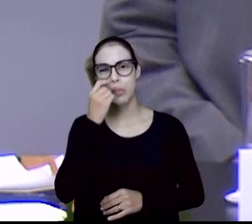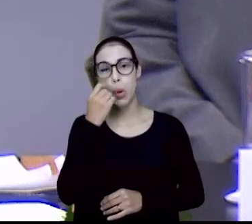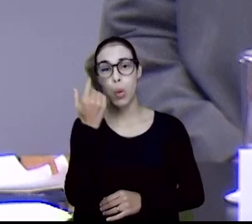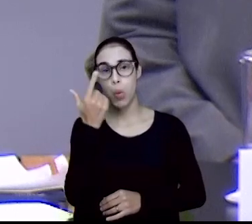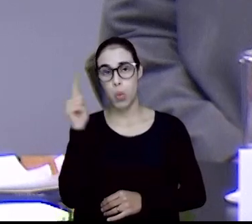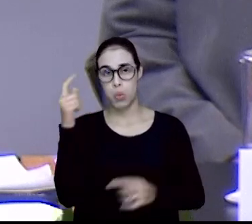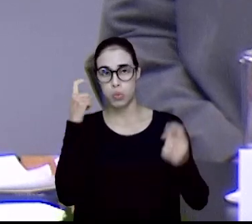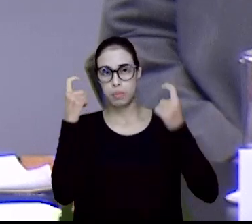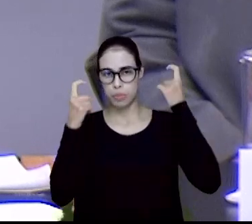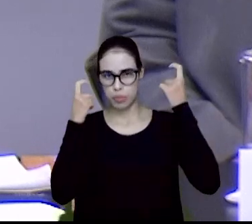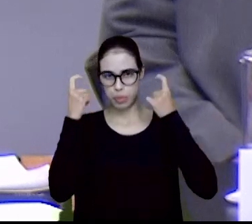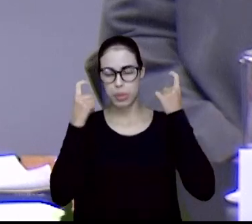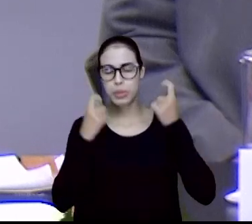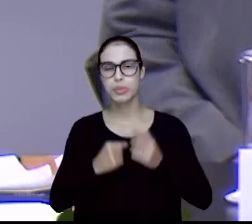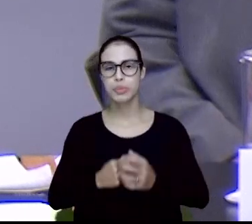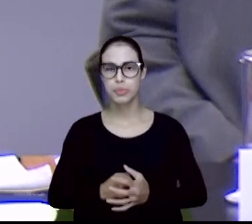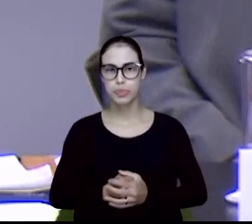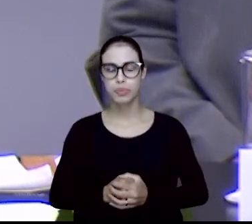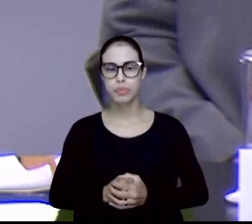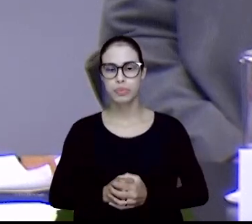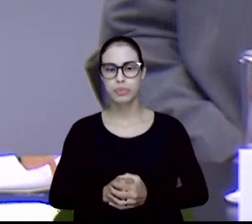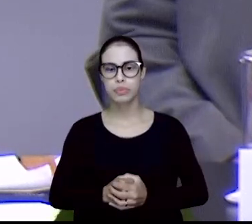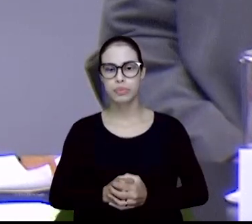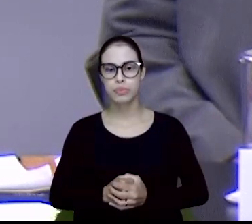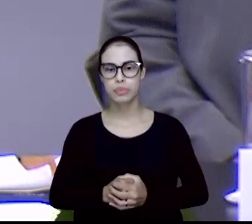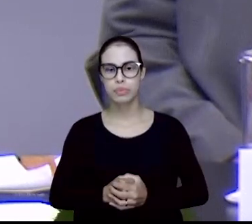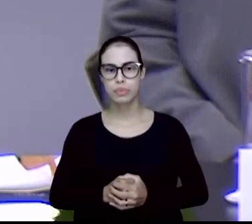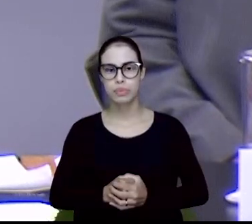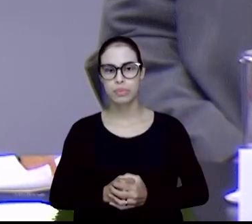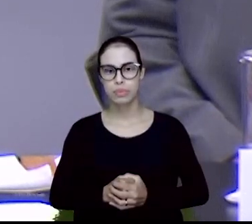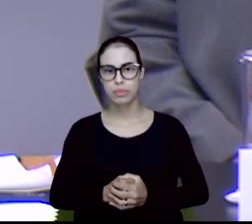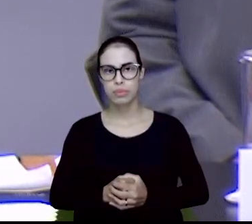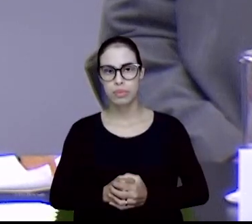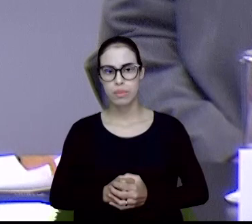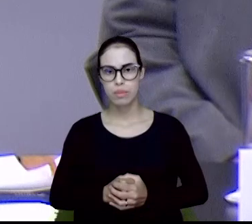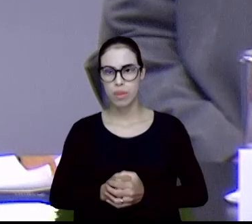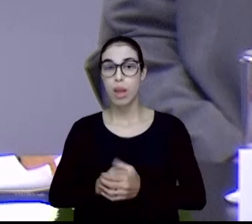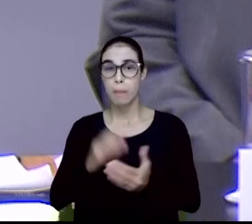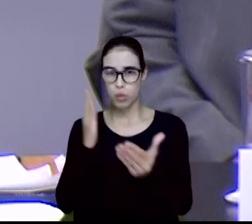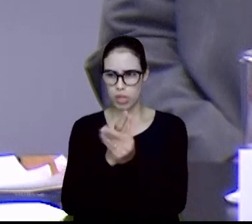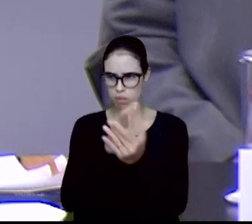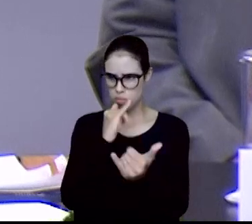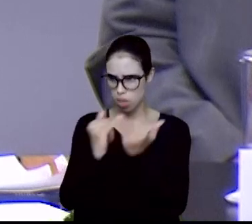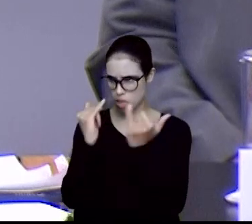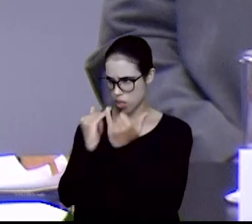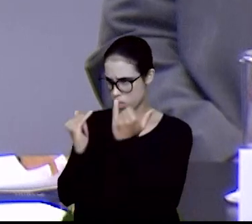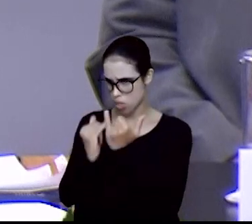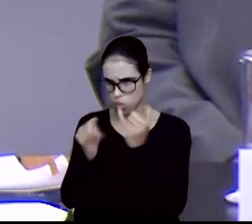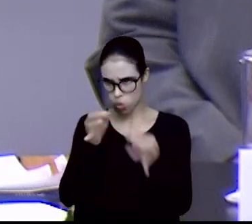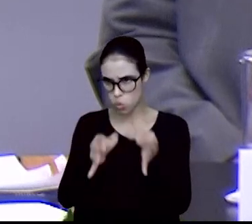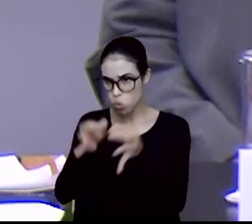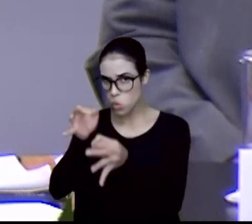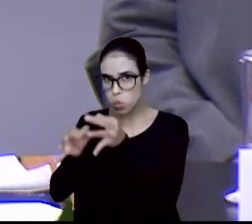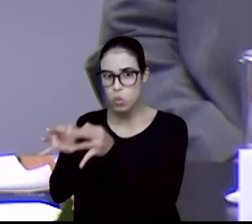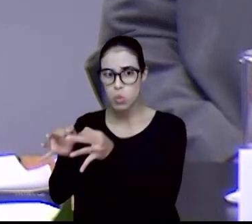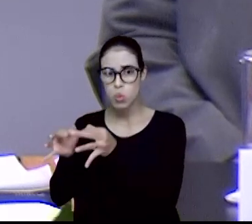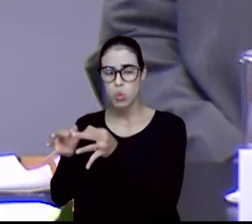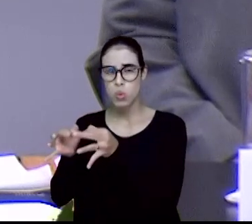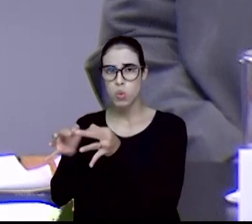preocupação é, ao trabalhar com precedente, evitar, no entanto, que o Supremo seja